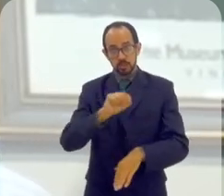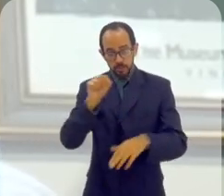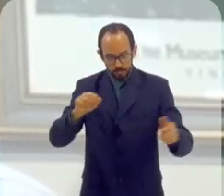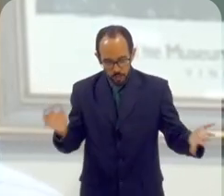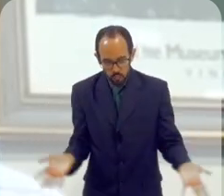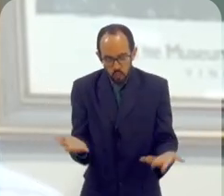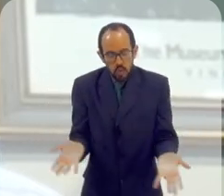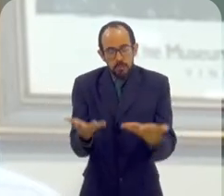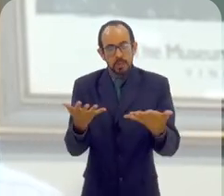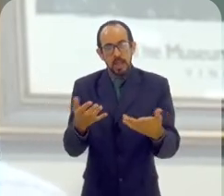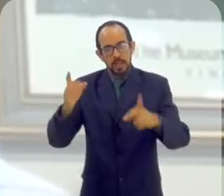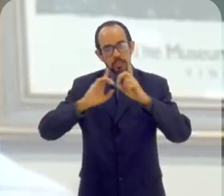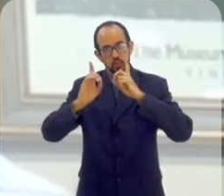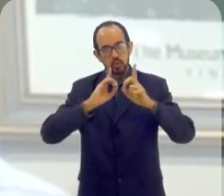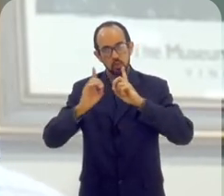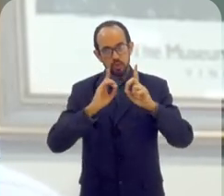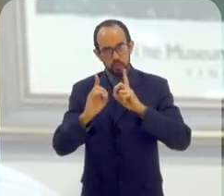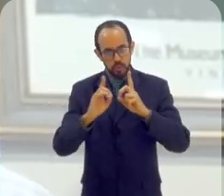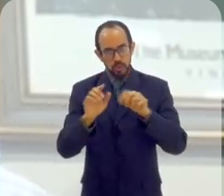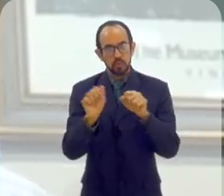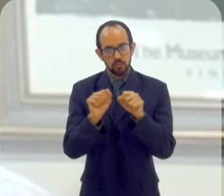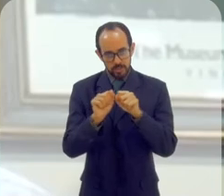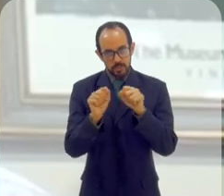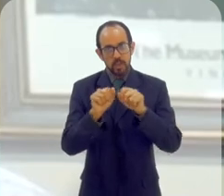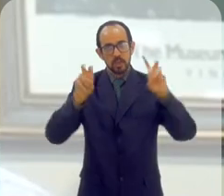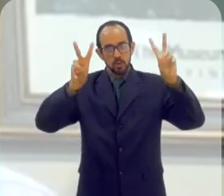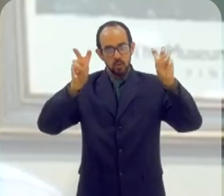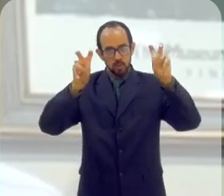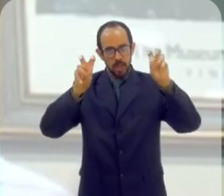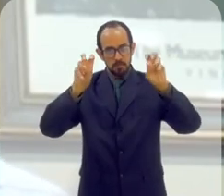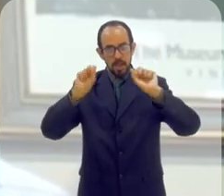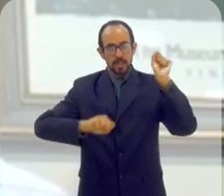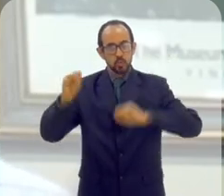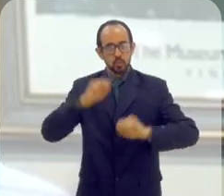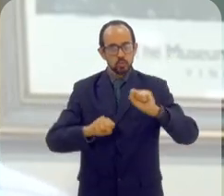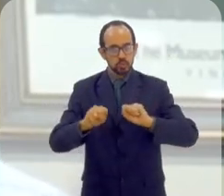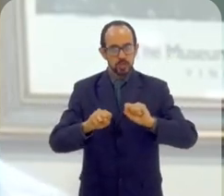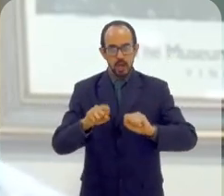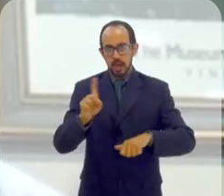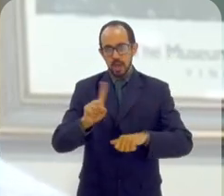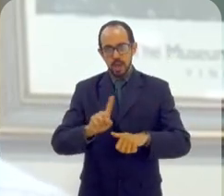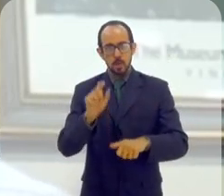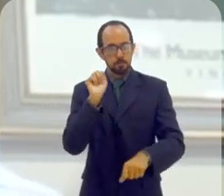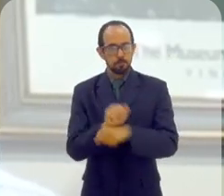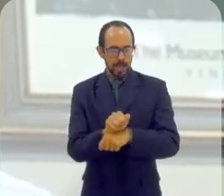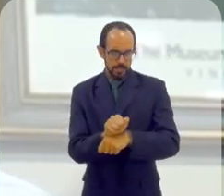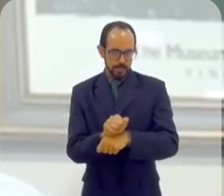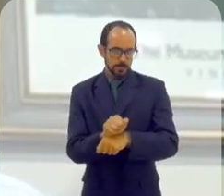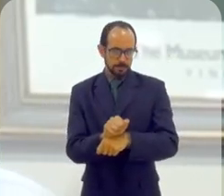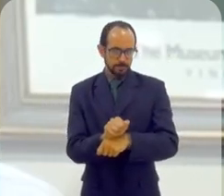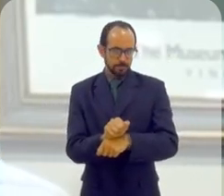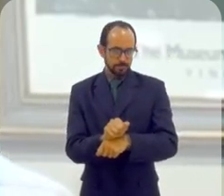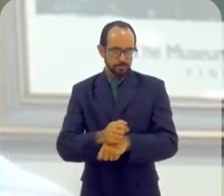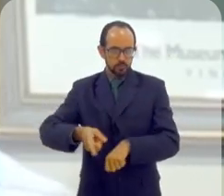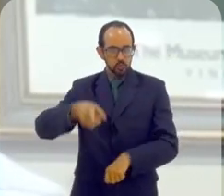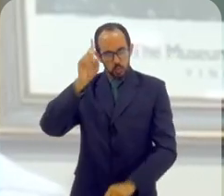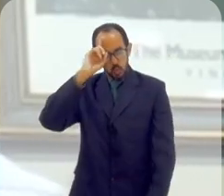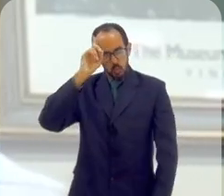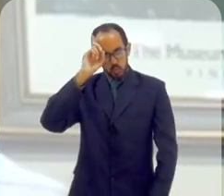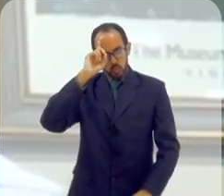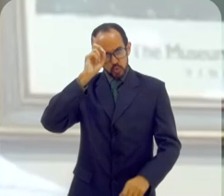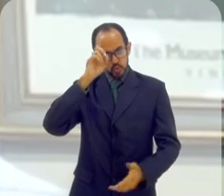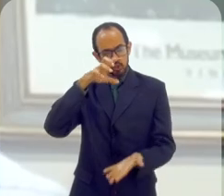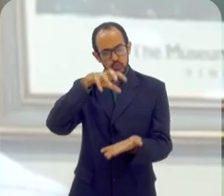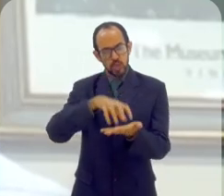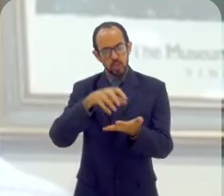para fomentar para discutir fazer com que o tema indústria não saia não não seja no